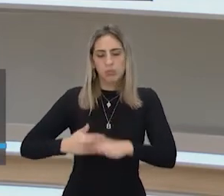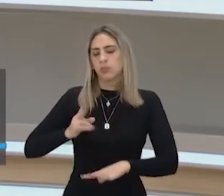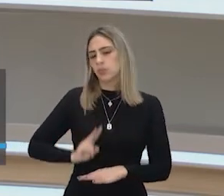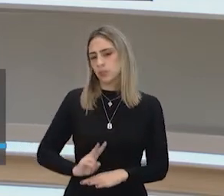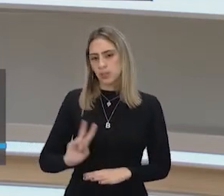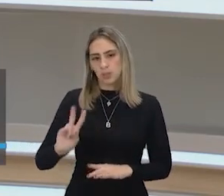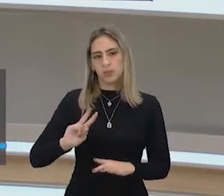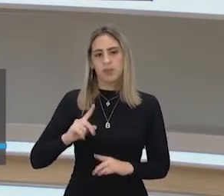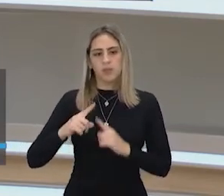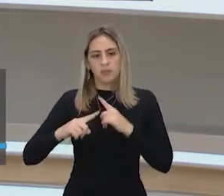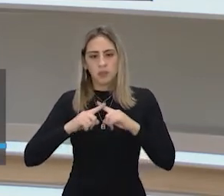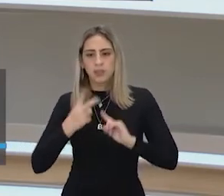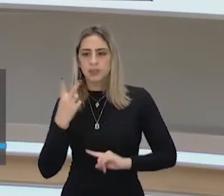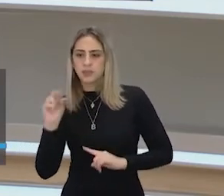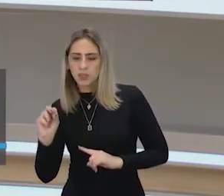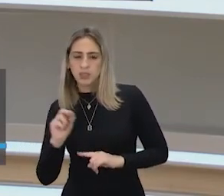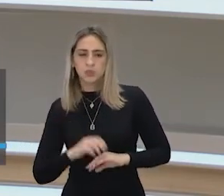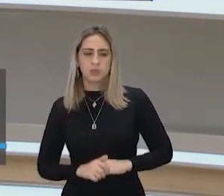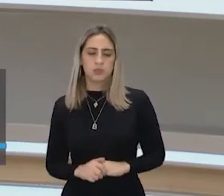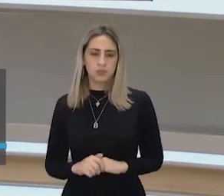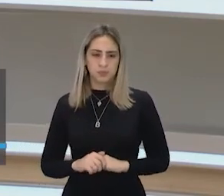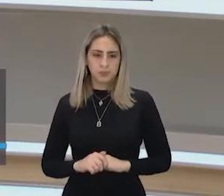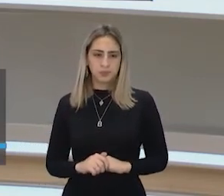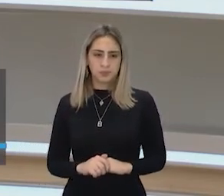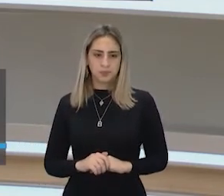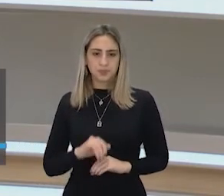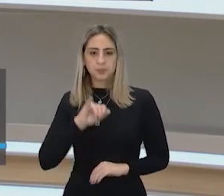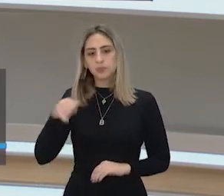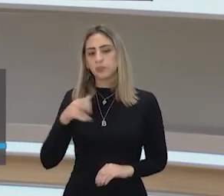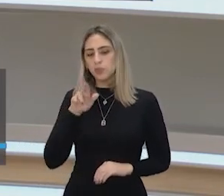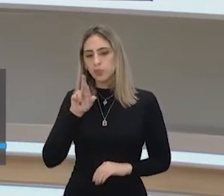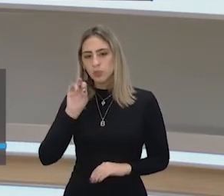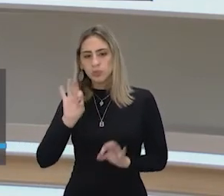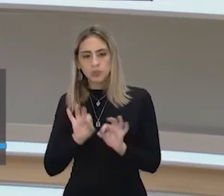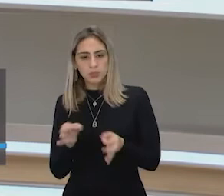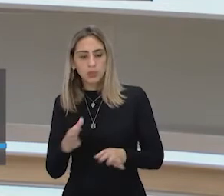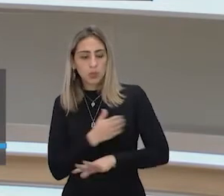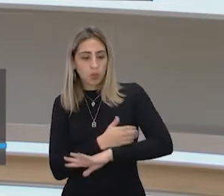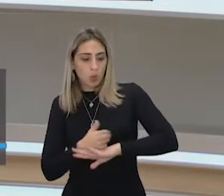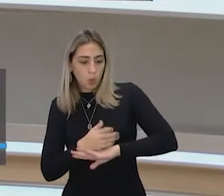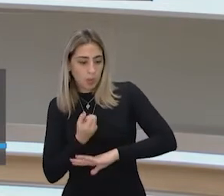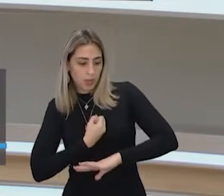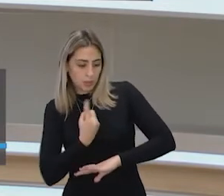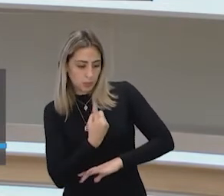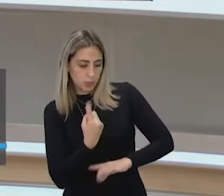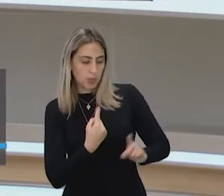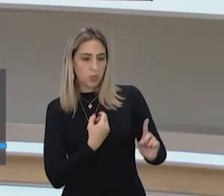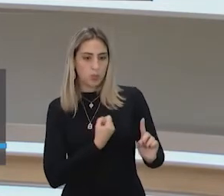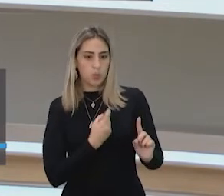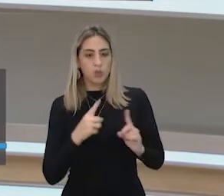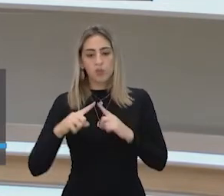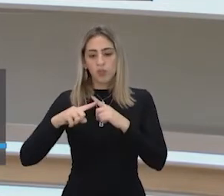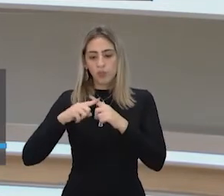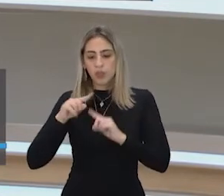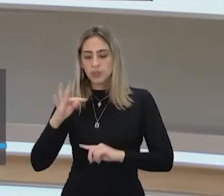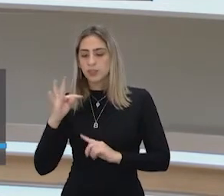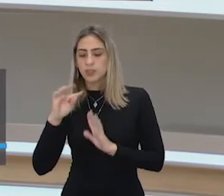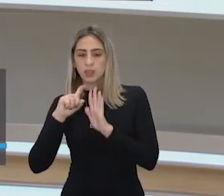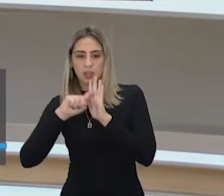vai acontecer é que a gente vai sempre usar o valor inicial e o valor atual vezes a